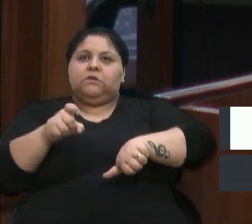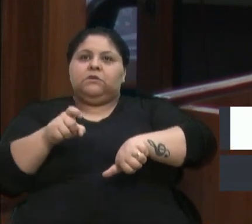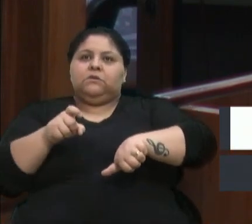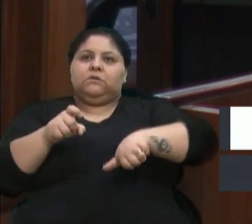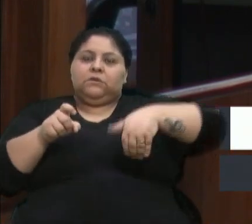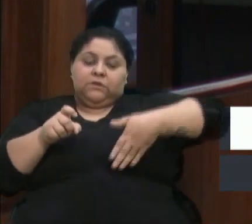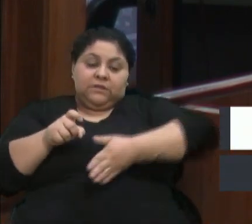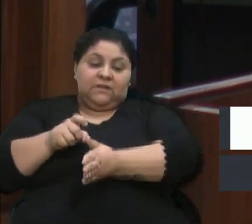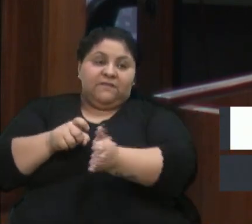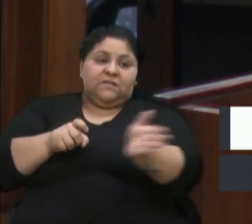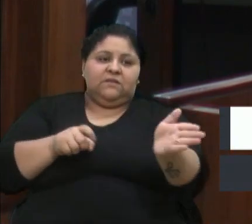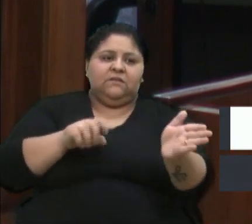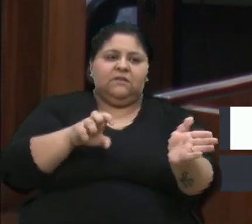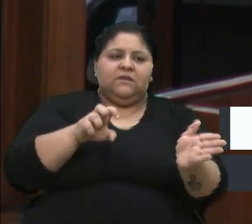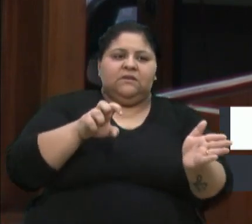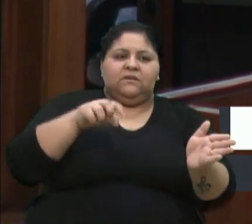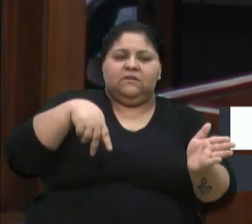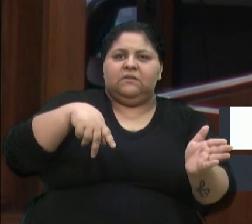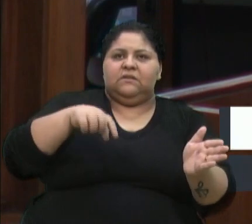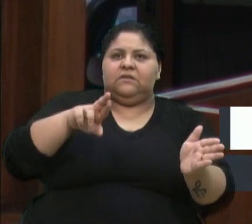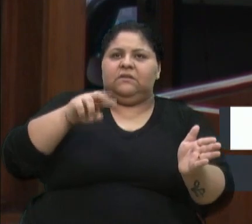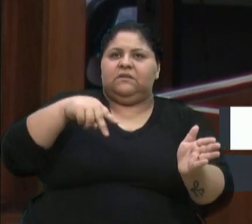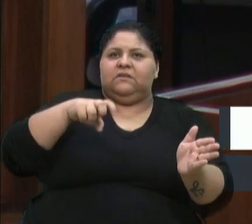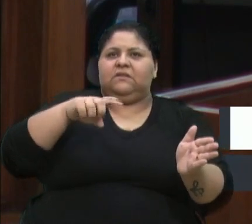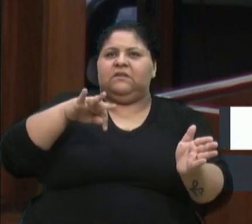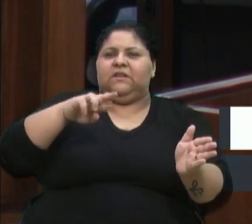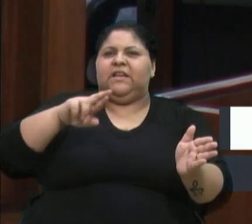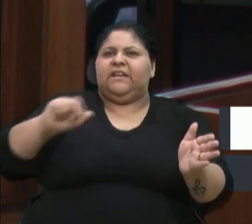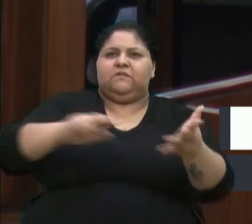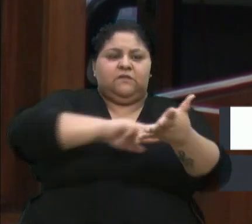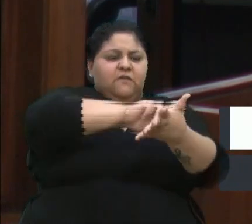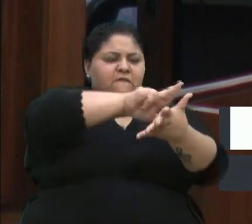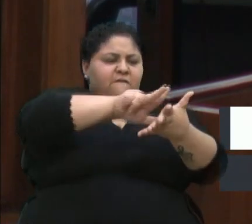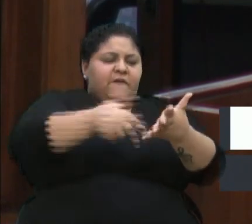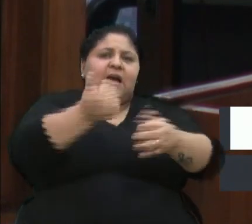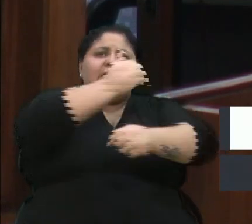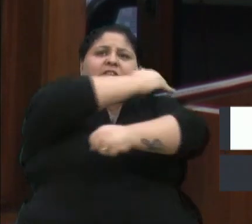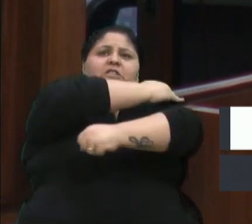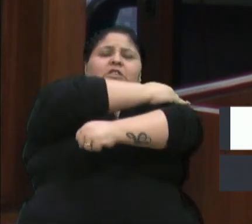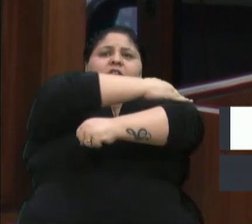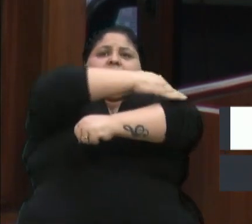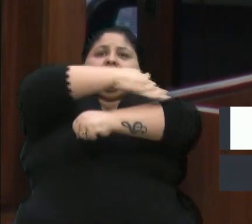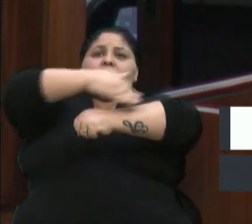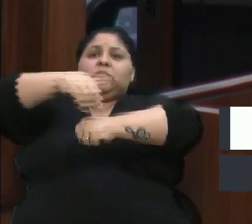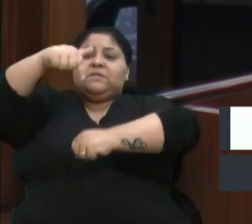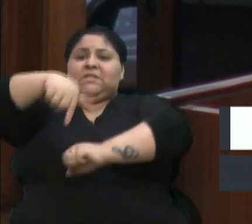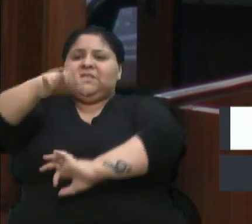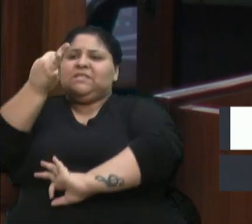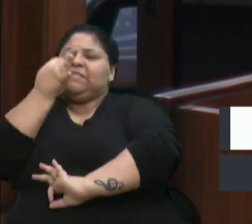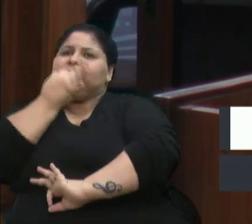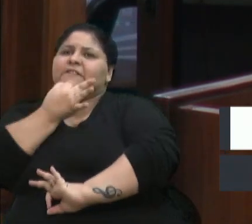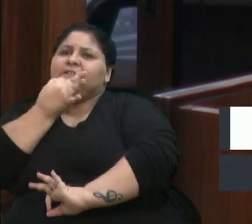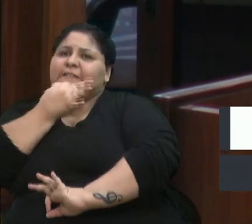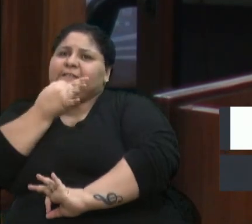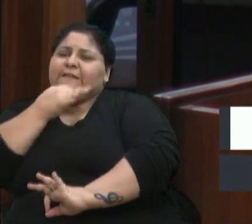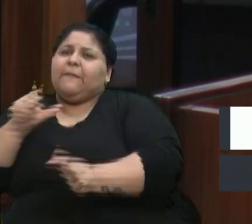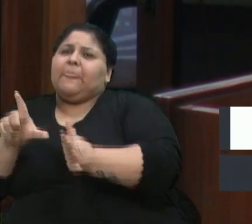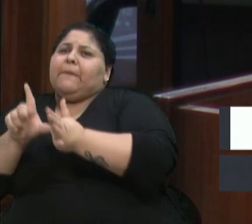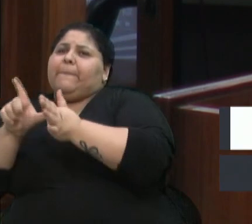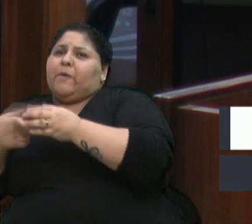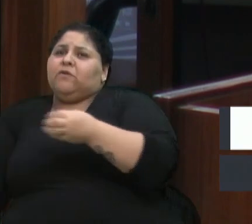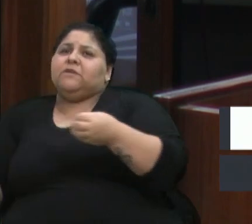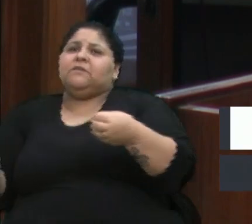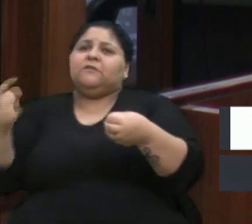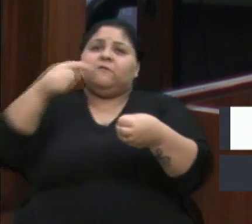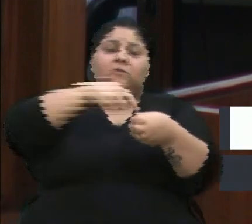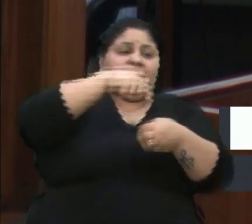Ernesto Alves, subia primeiro a 13 de maio, ia até a Igreja de Lourdes, pela Sinimbu, e voltava